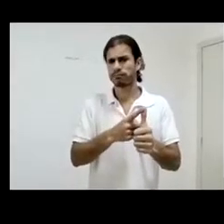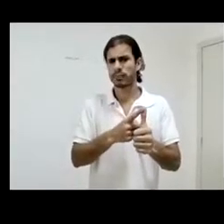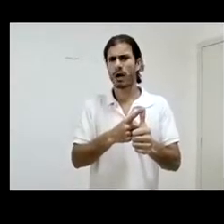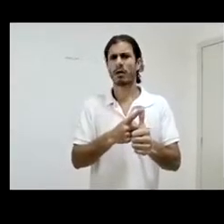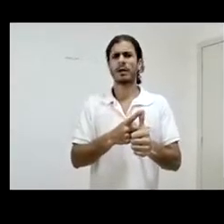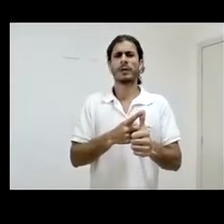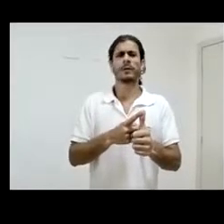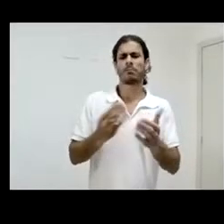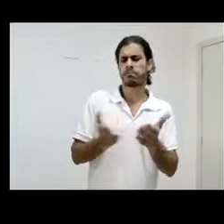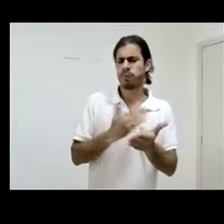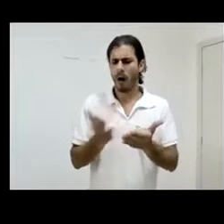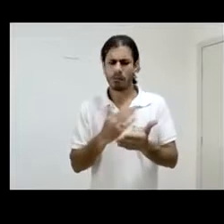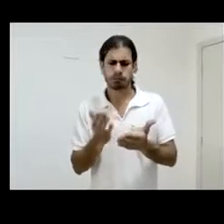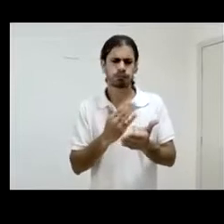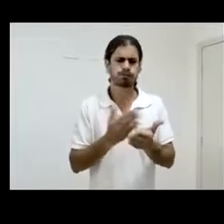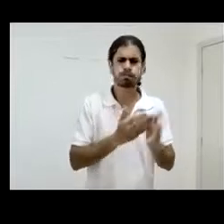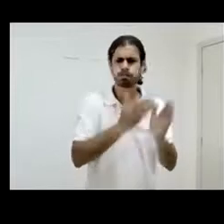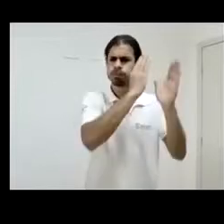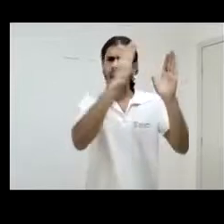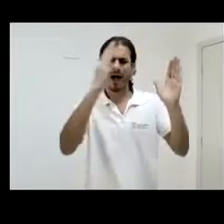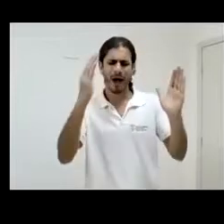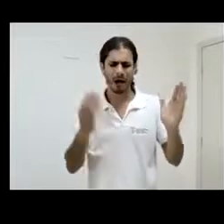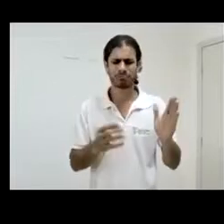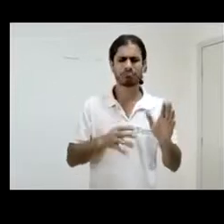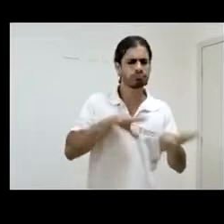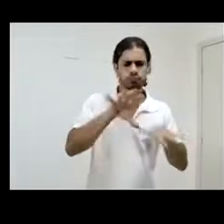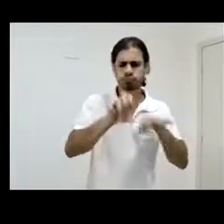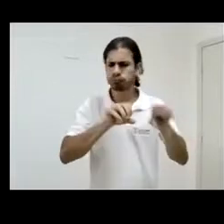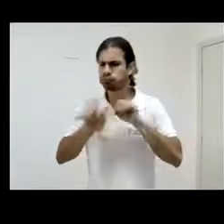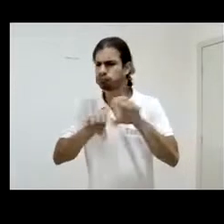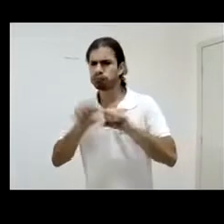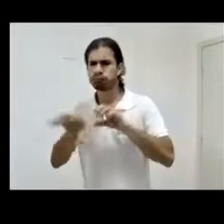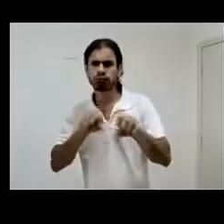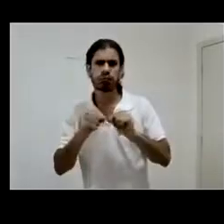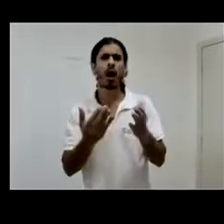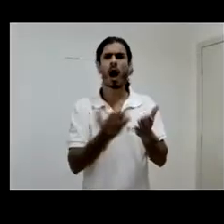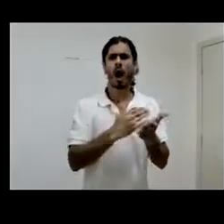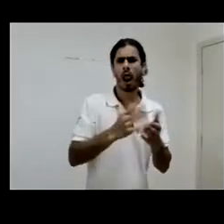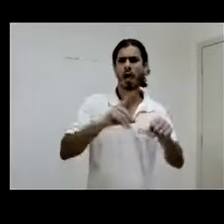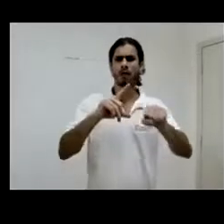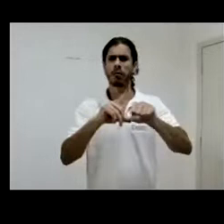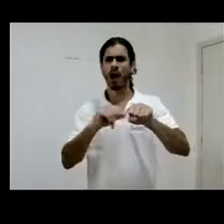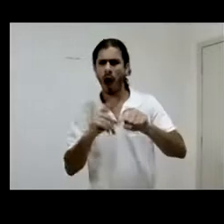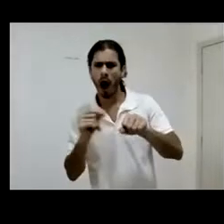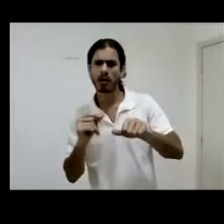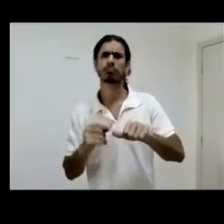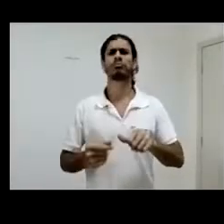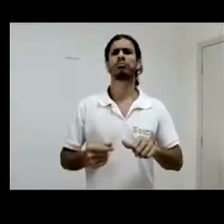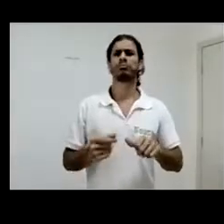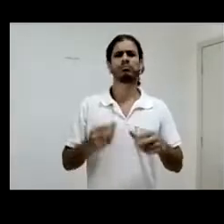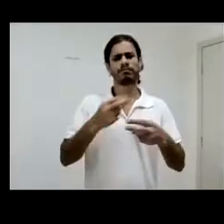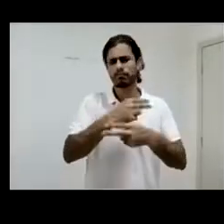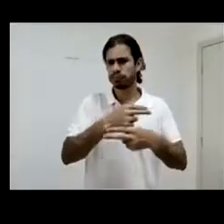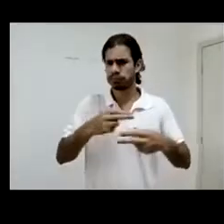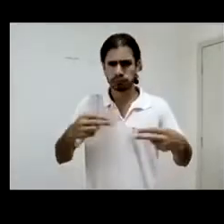né, em livros, artigos científicos, para poder nortear as informações relacionadas à